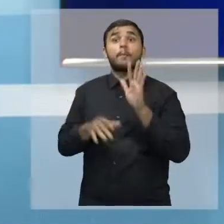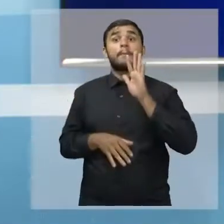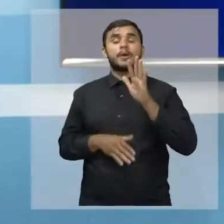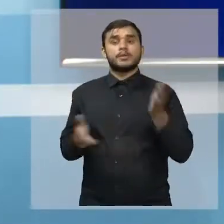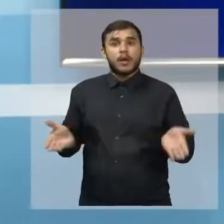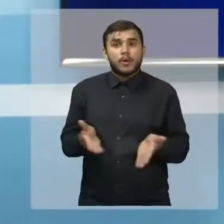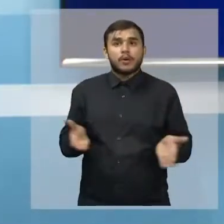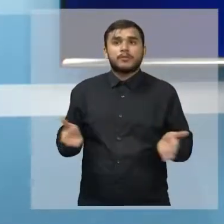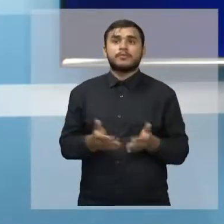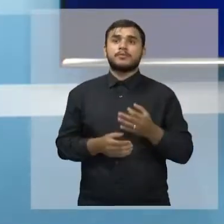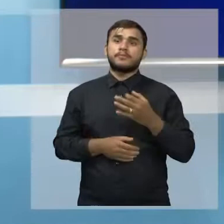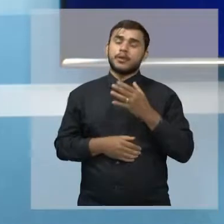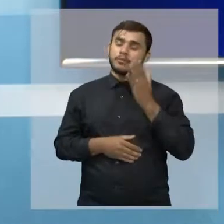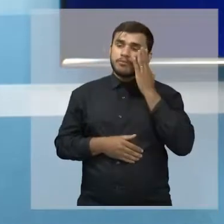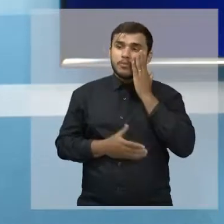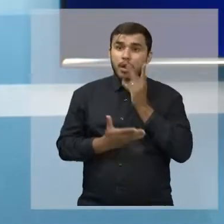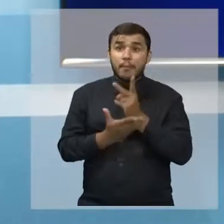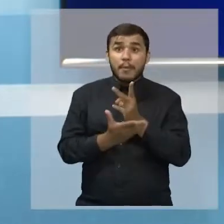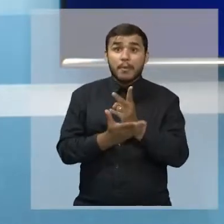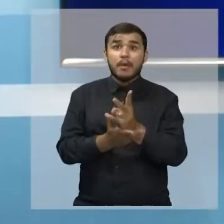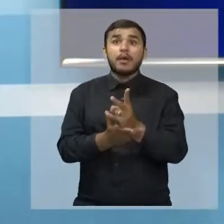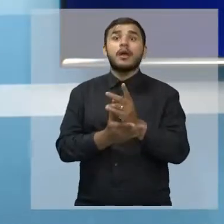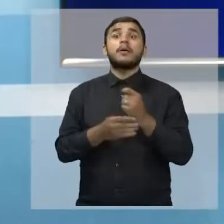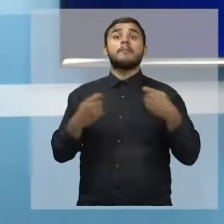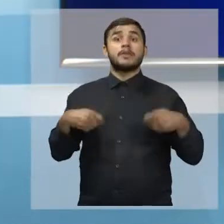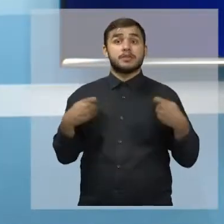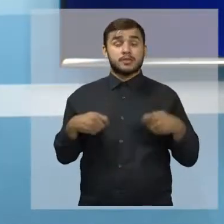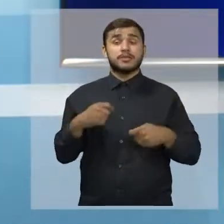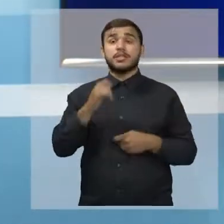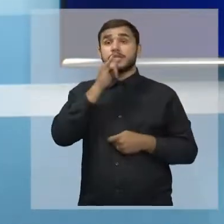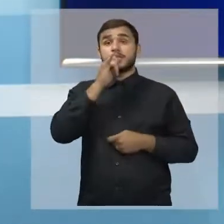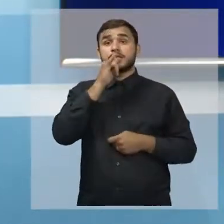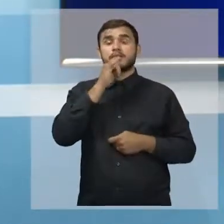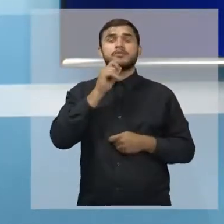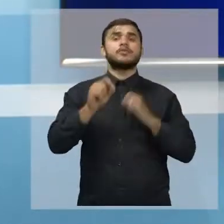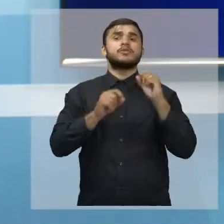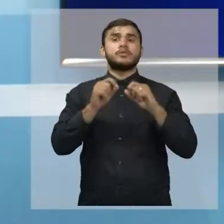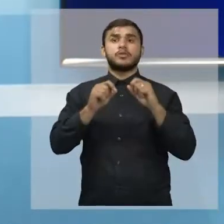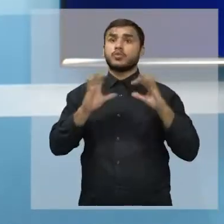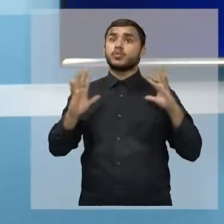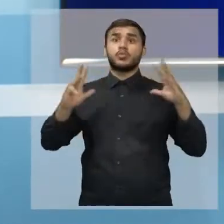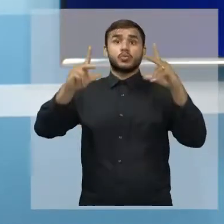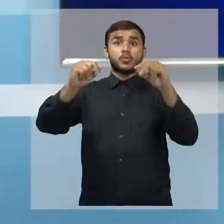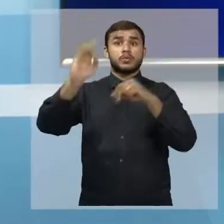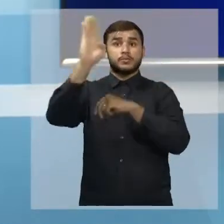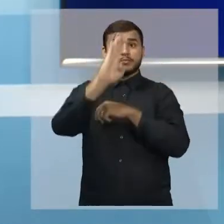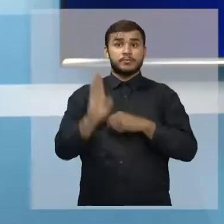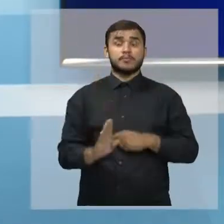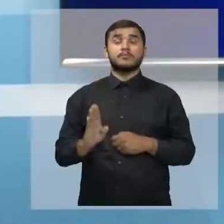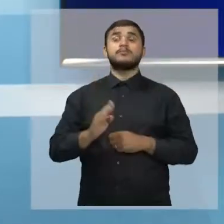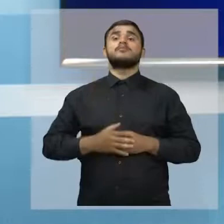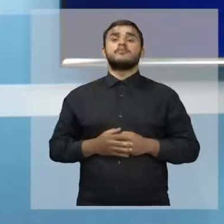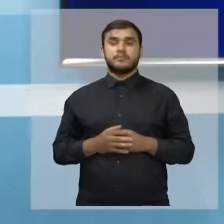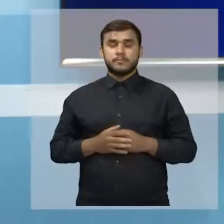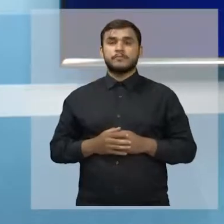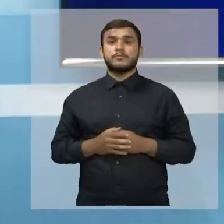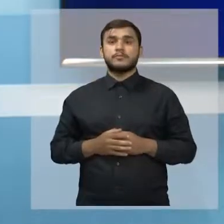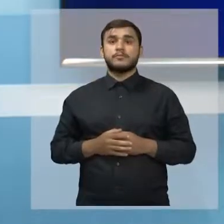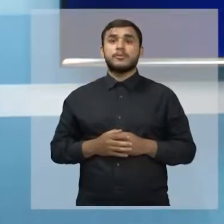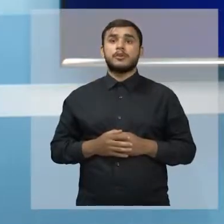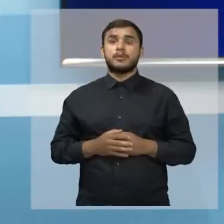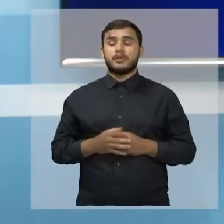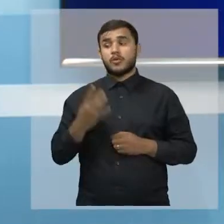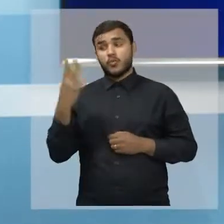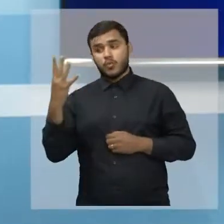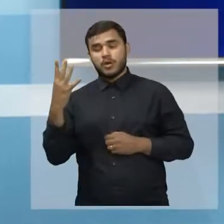sendo um caso permanente, que vai, portanto, valer para todo o Brasil, para todos os tribunais, portanto, está